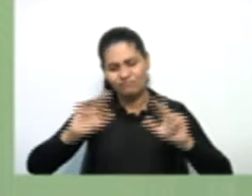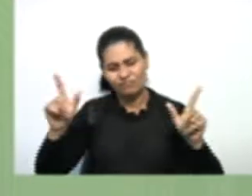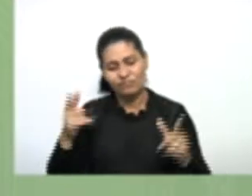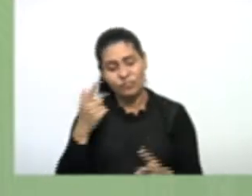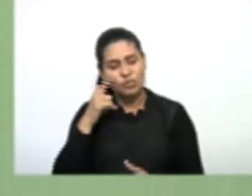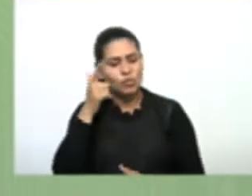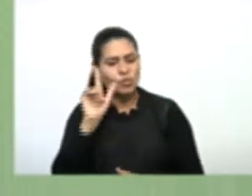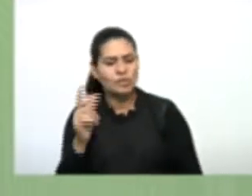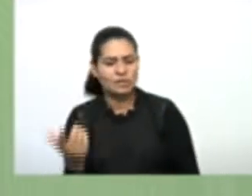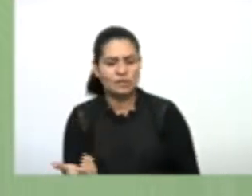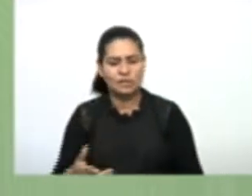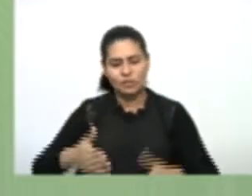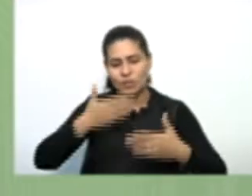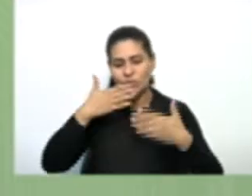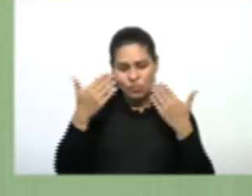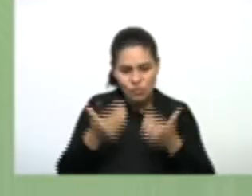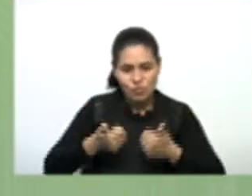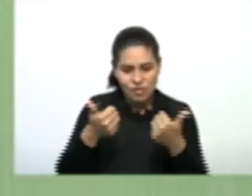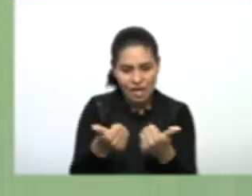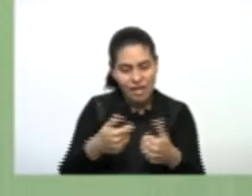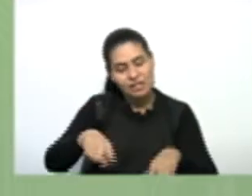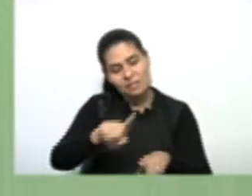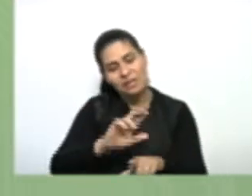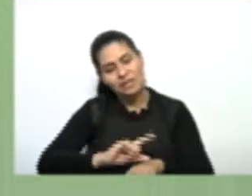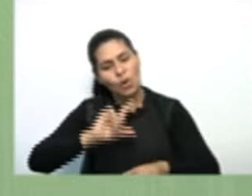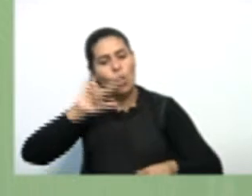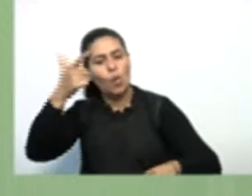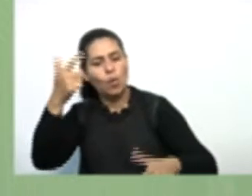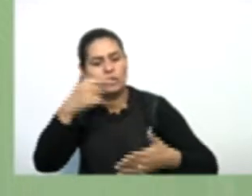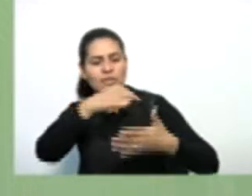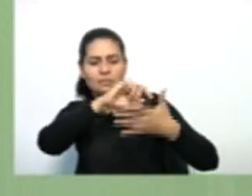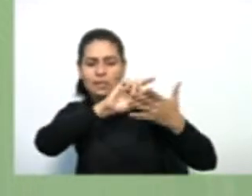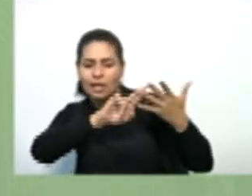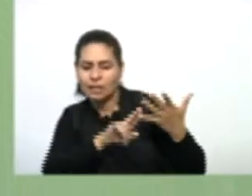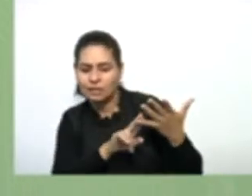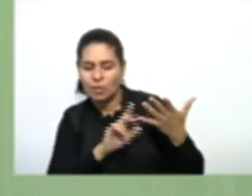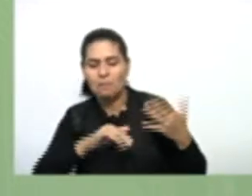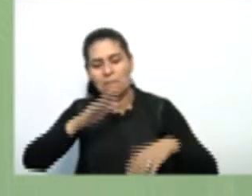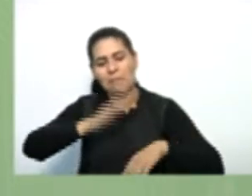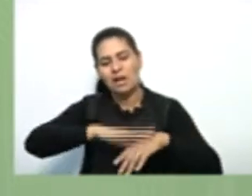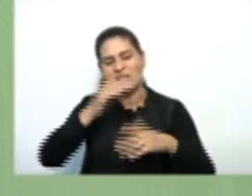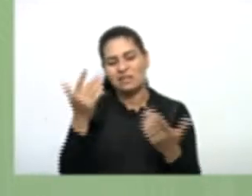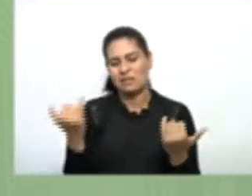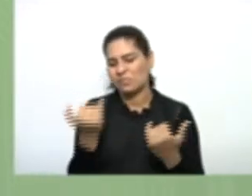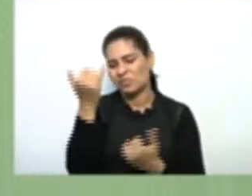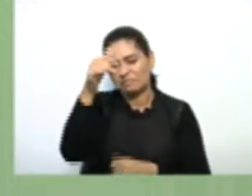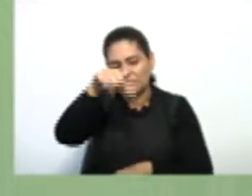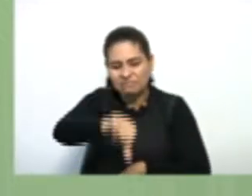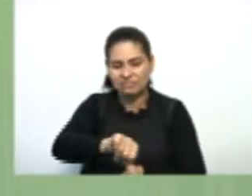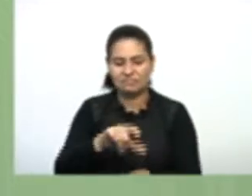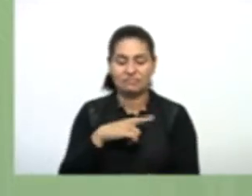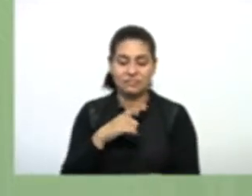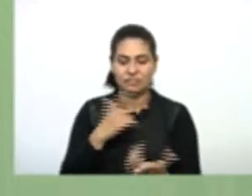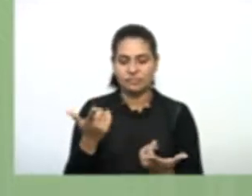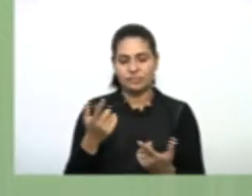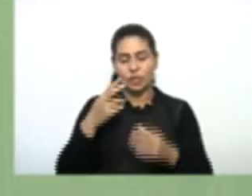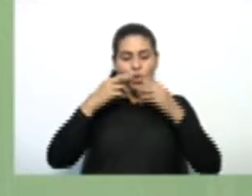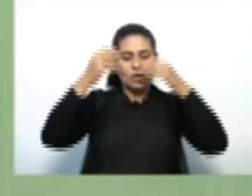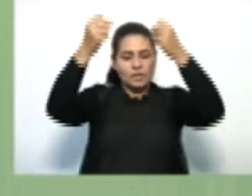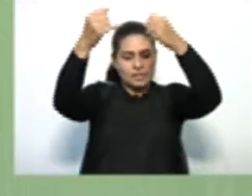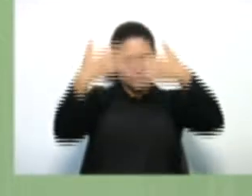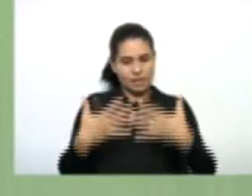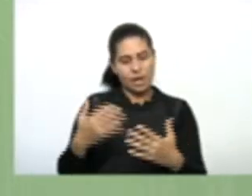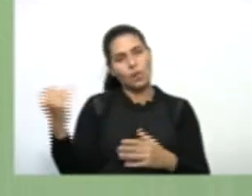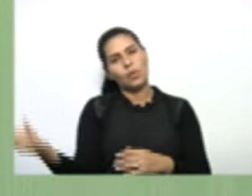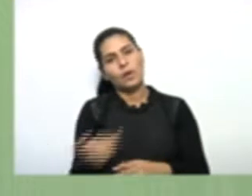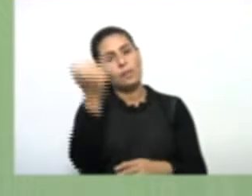de sucesso. Até pode existir outros indicadores, mas eles vão ter uma importância muito menor no mercado. A gente vai dizer a